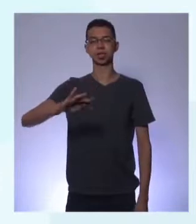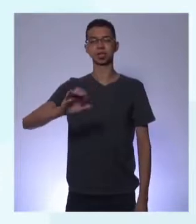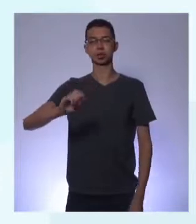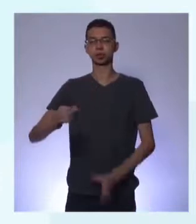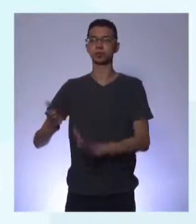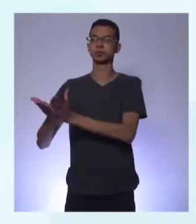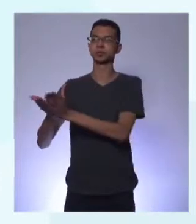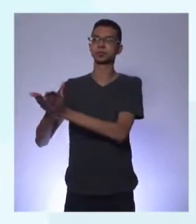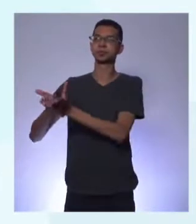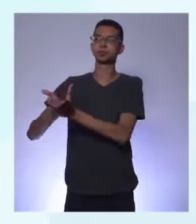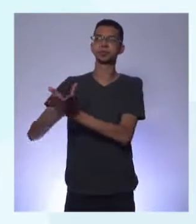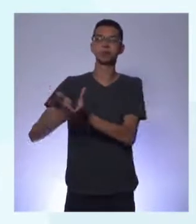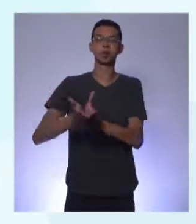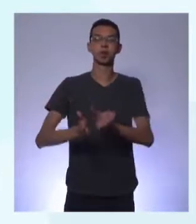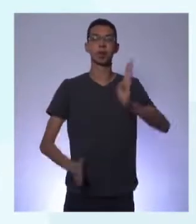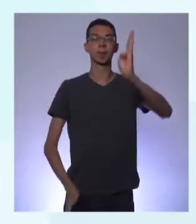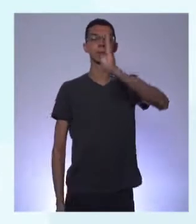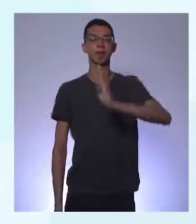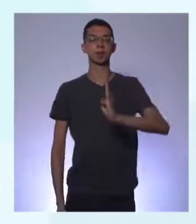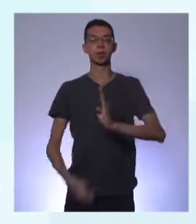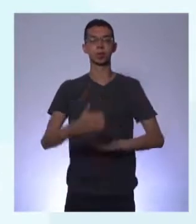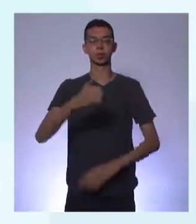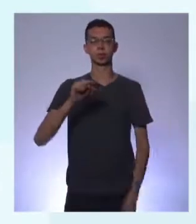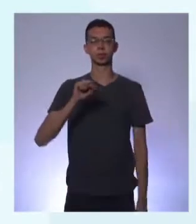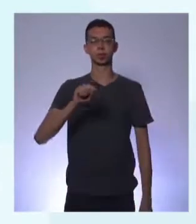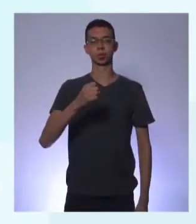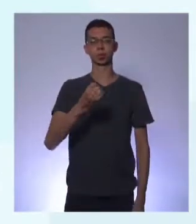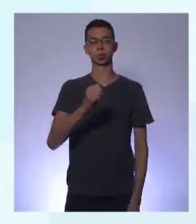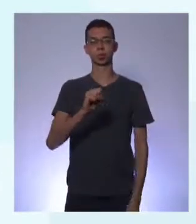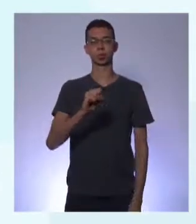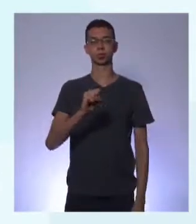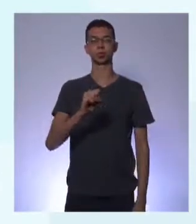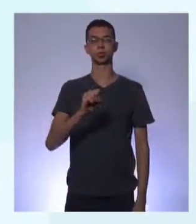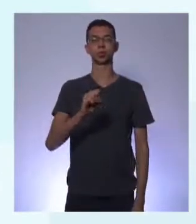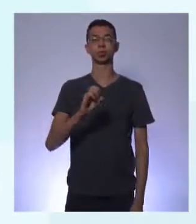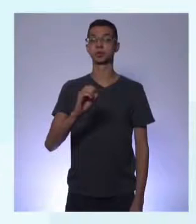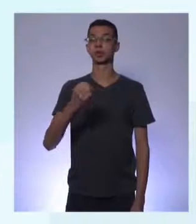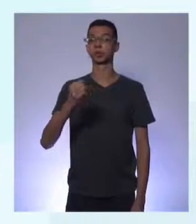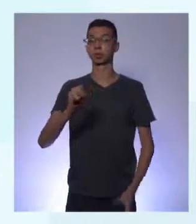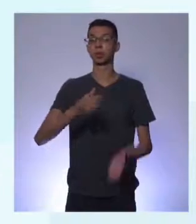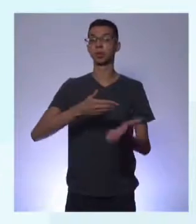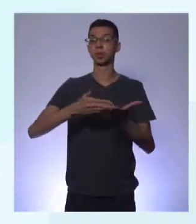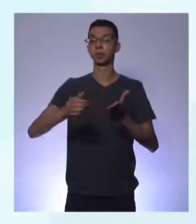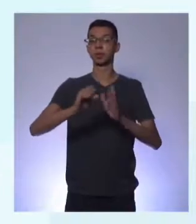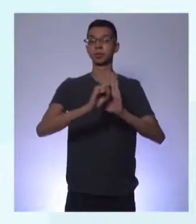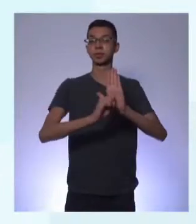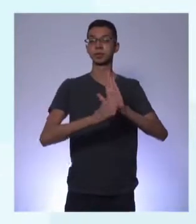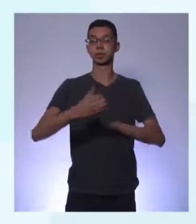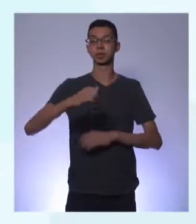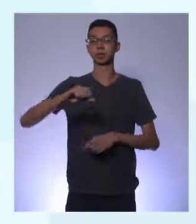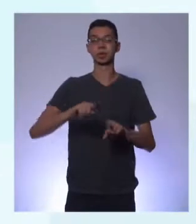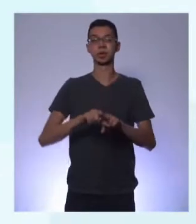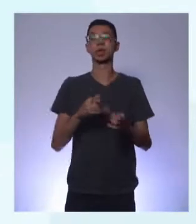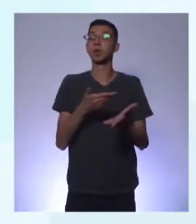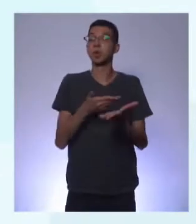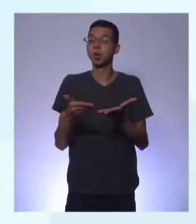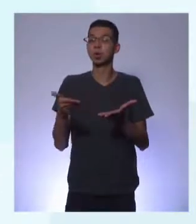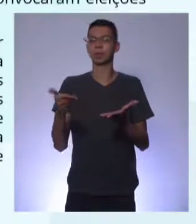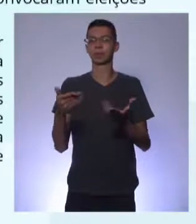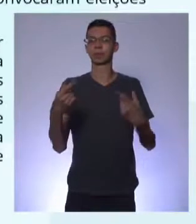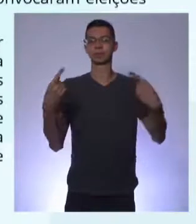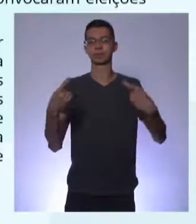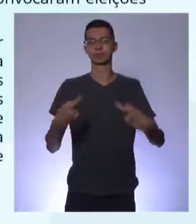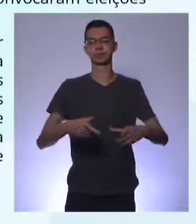em 1808, começo do século XIX, e também aí início praticamente das batalhas de independência